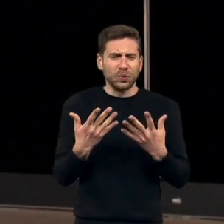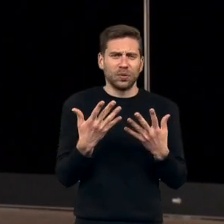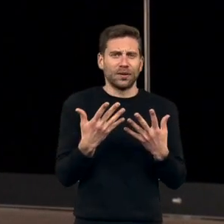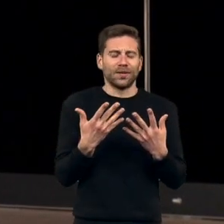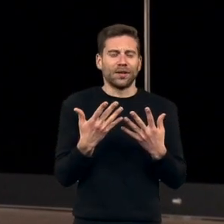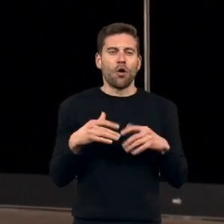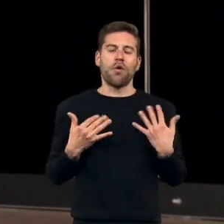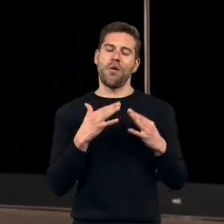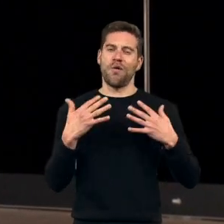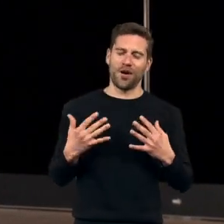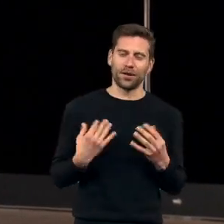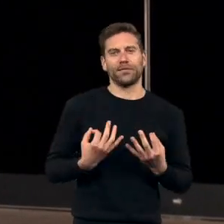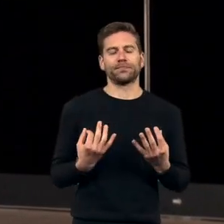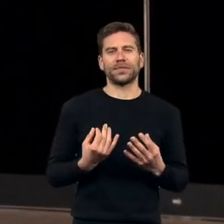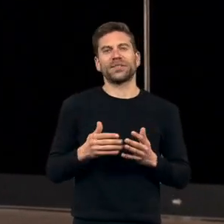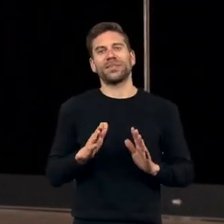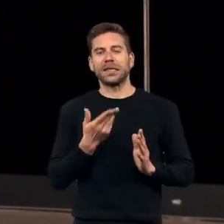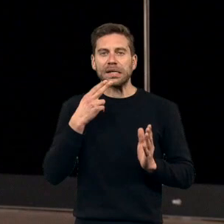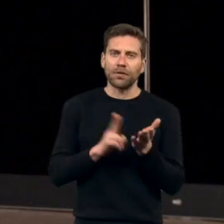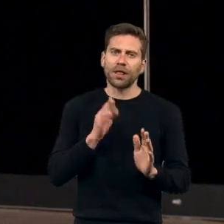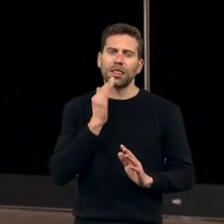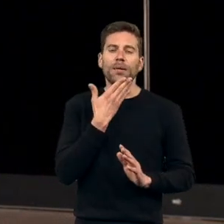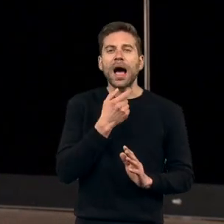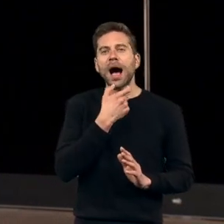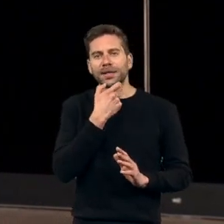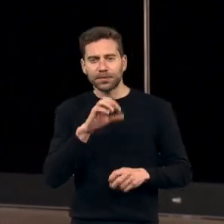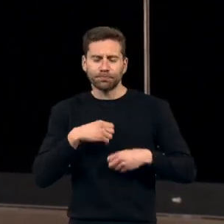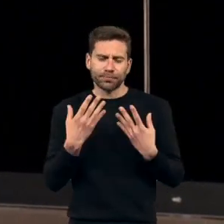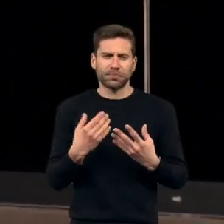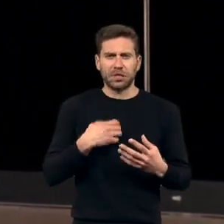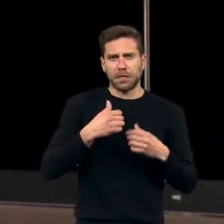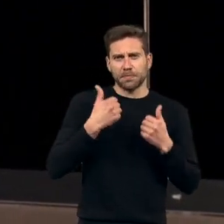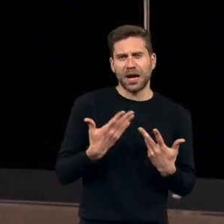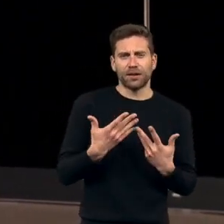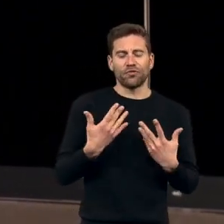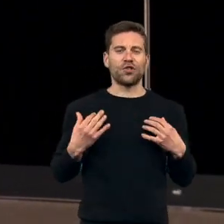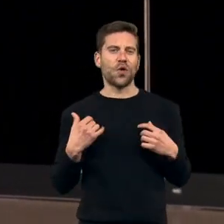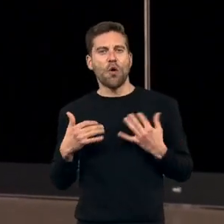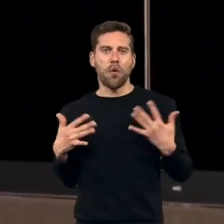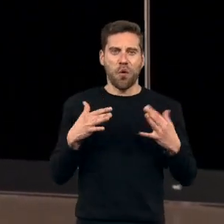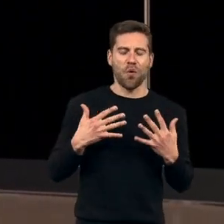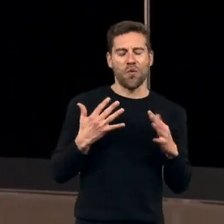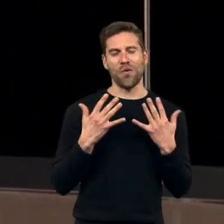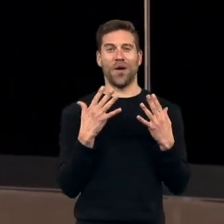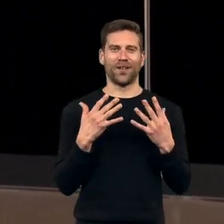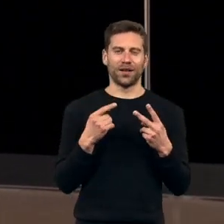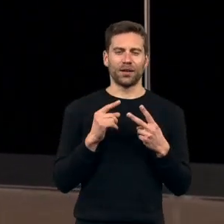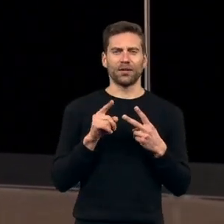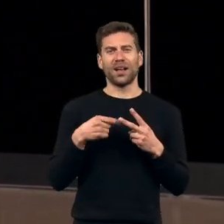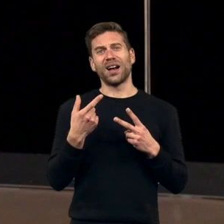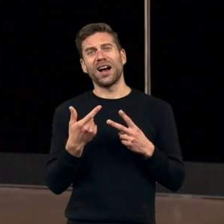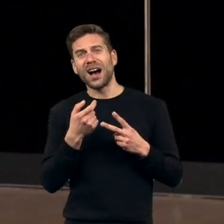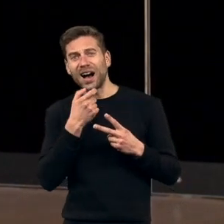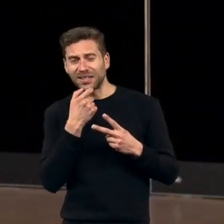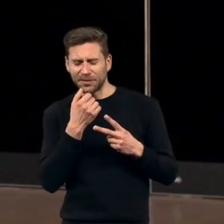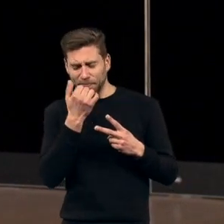basicamente. Quer dizer, depende, se correu bem, eufórico. Se correu mal, muito chateado. Normalmente não tem corrido